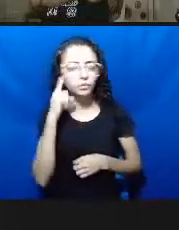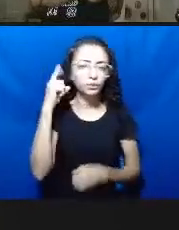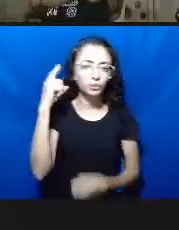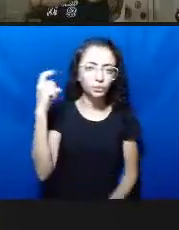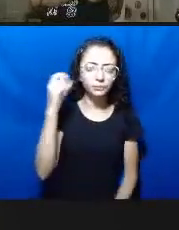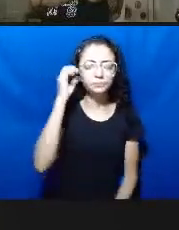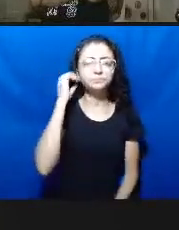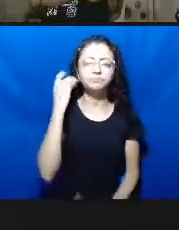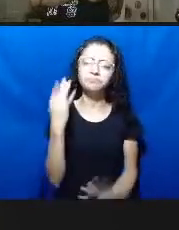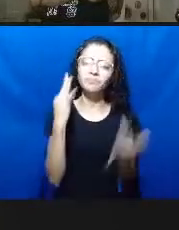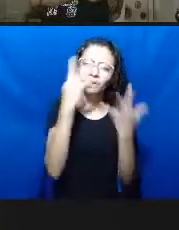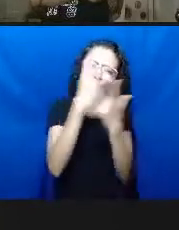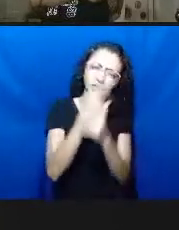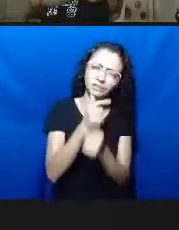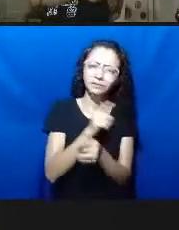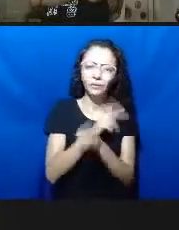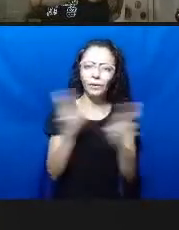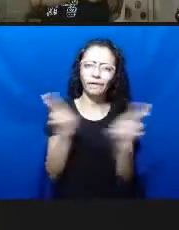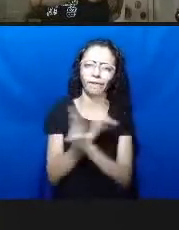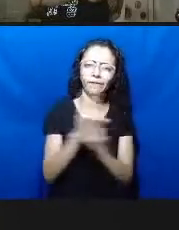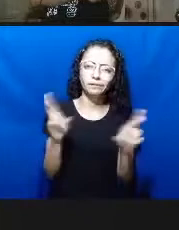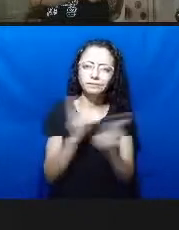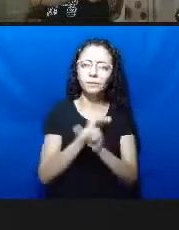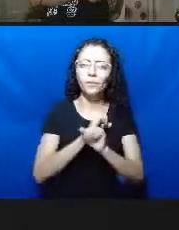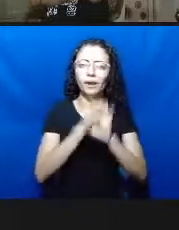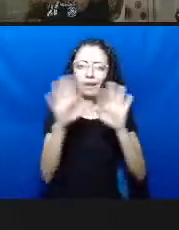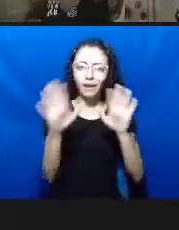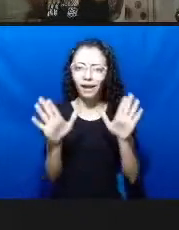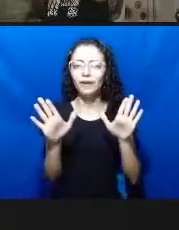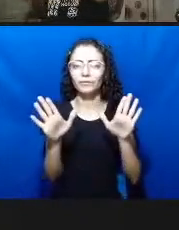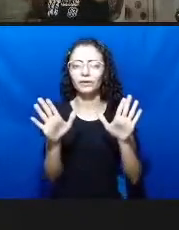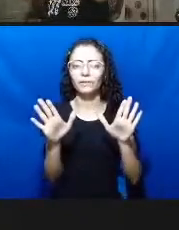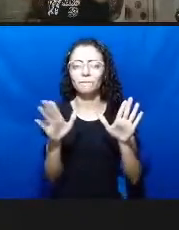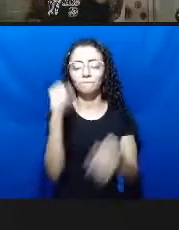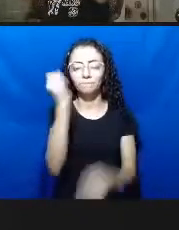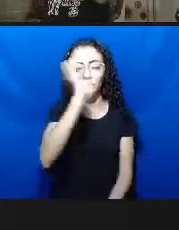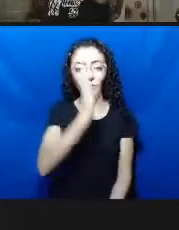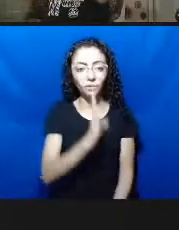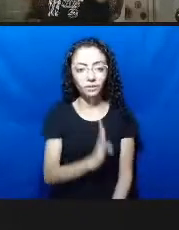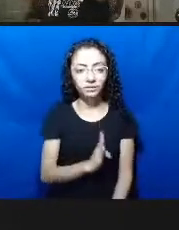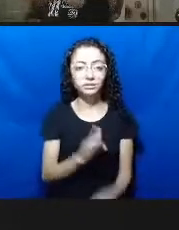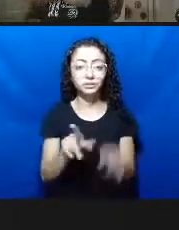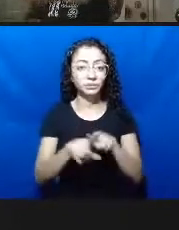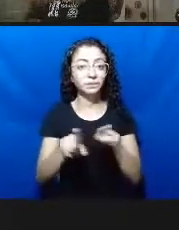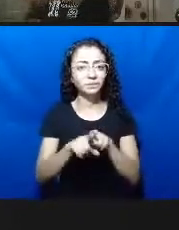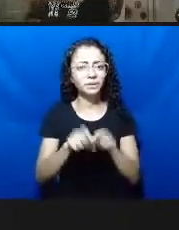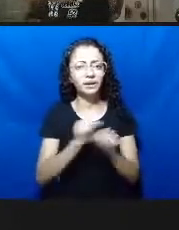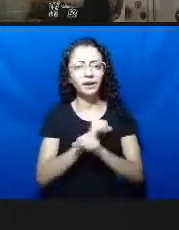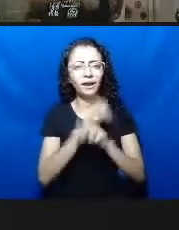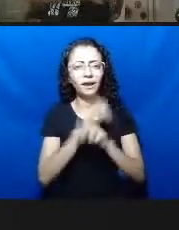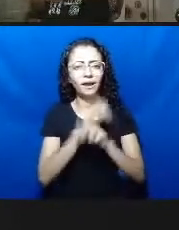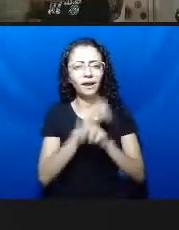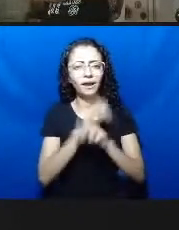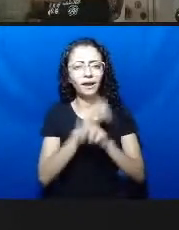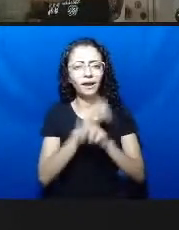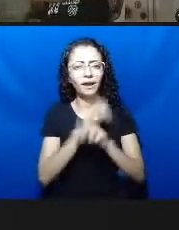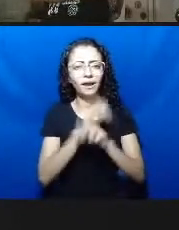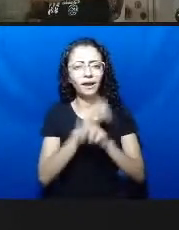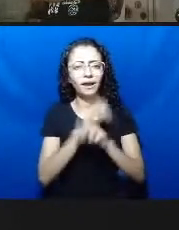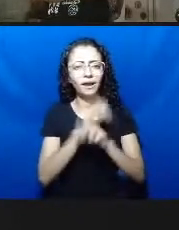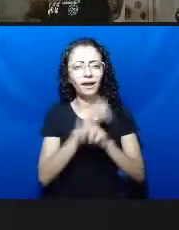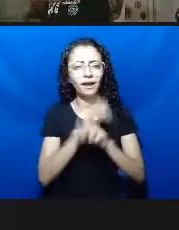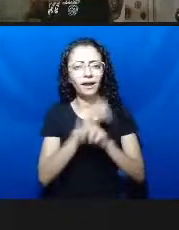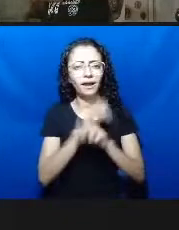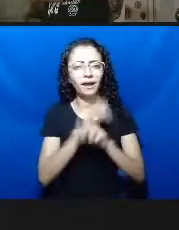muito bonito, acho que tem uma relação muito, muito clara com o Brasil e principalmente muito clara com Brasília, essa coisa que existe